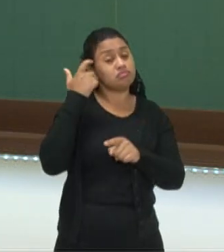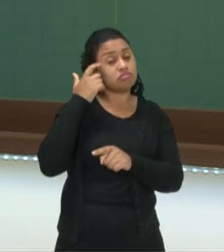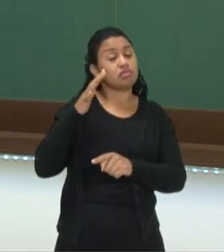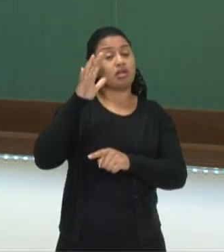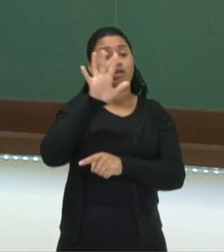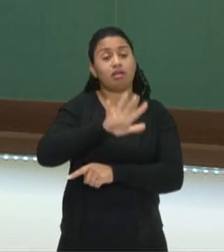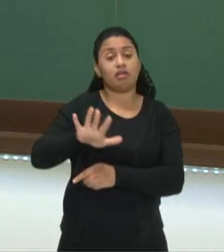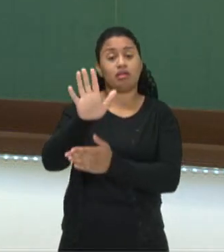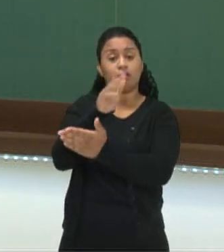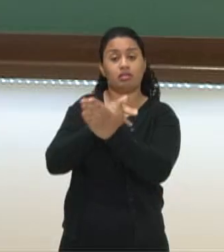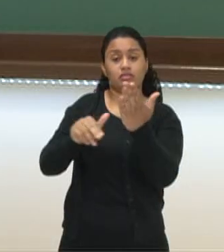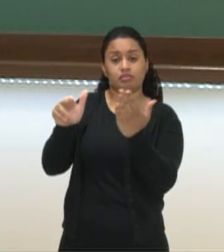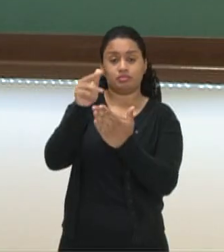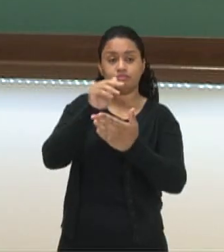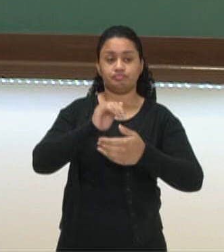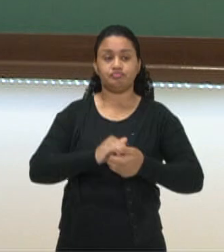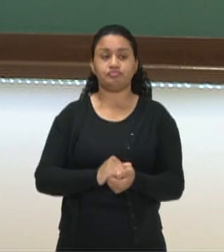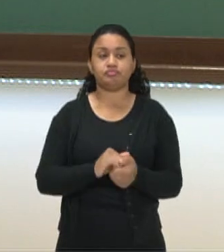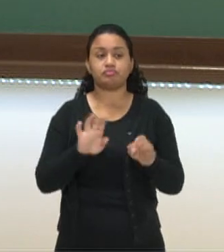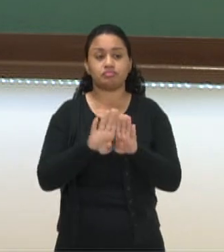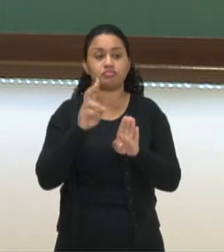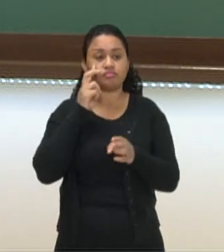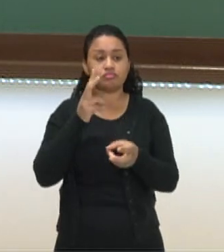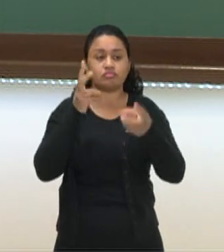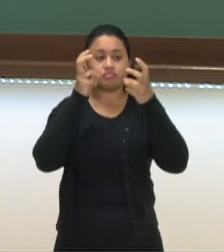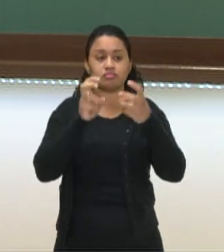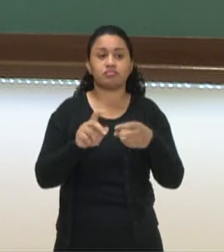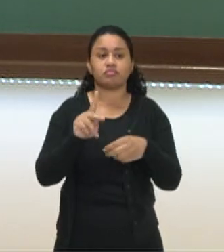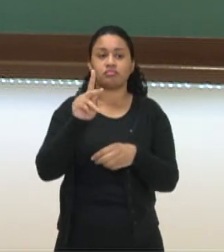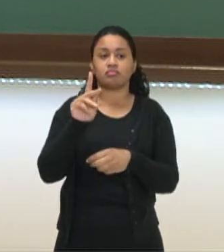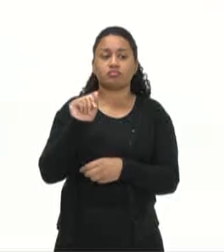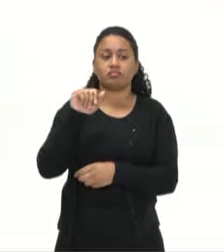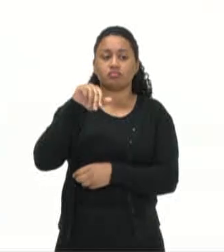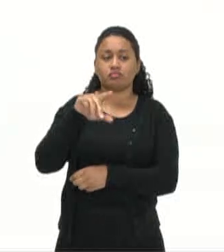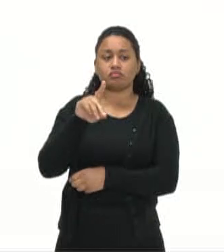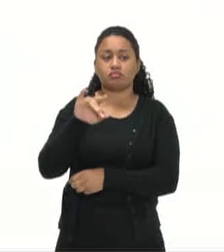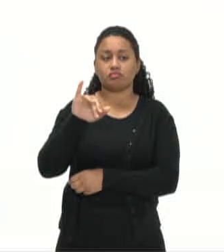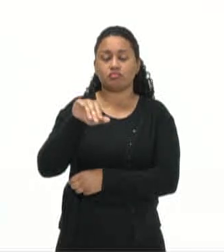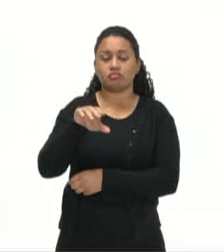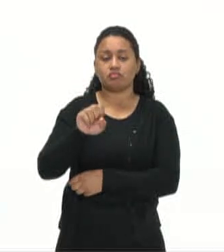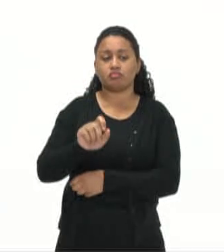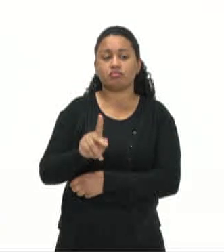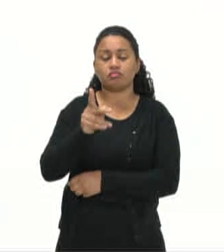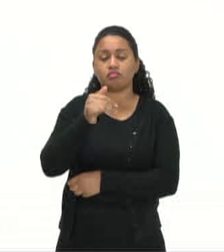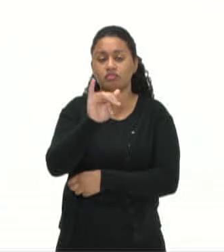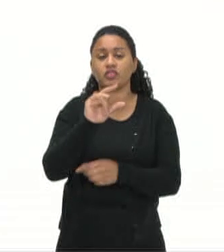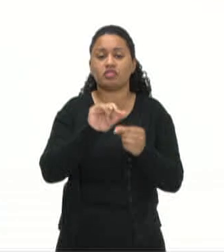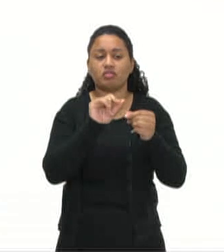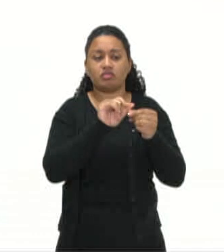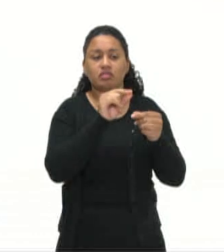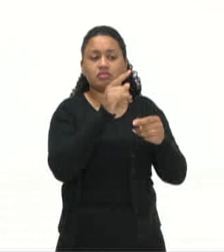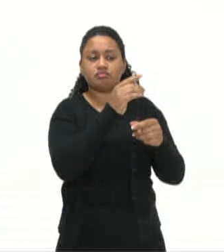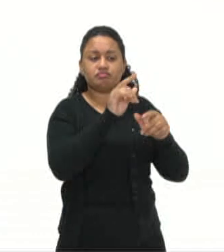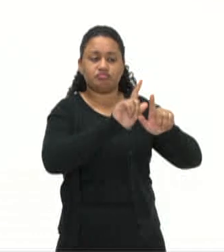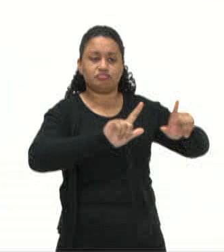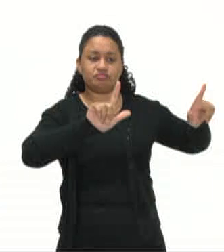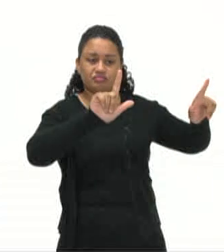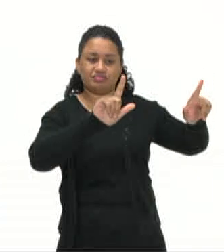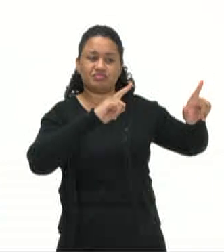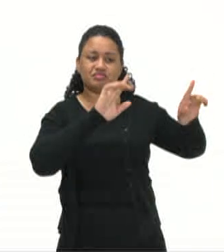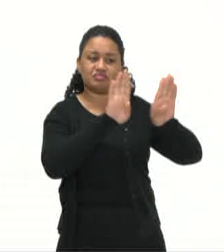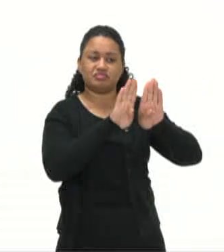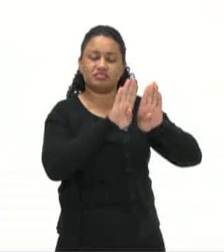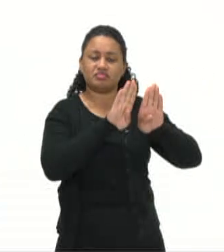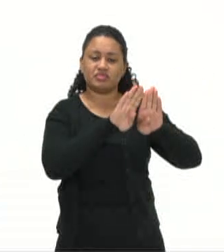abstrata. E nós vemos que Kandinsky faz essa aquarela abstrata em 1910, e nós vemos essa composição número 8,